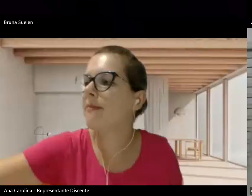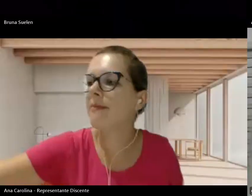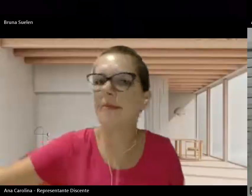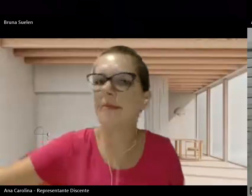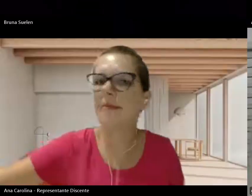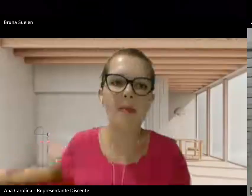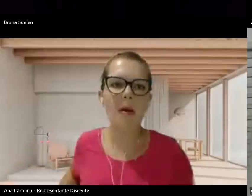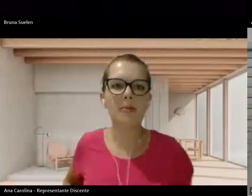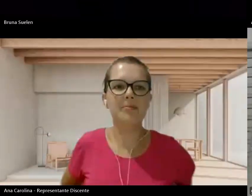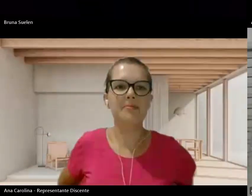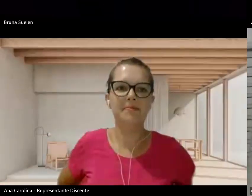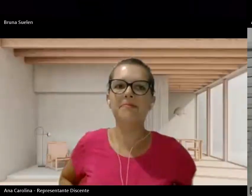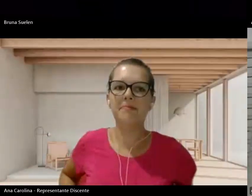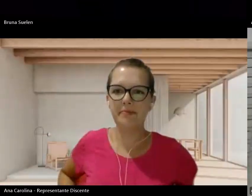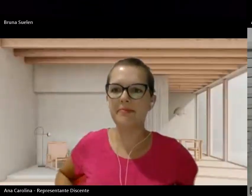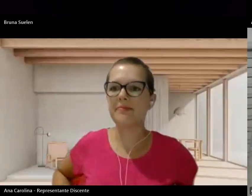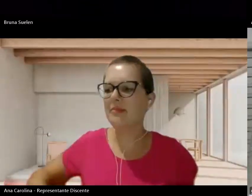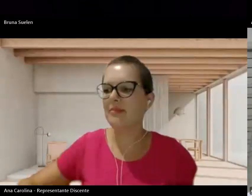Bom, Ana, pode começar.